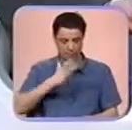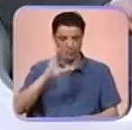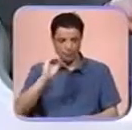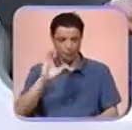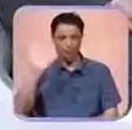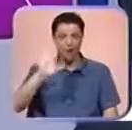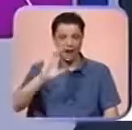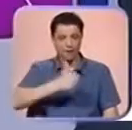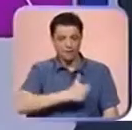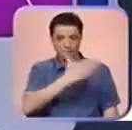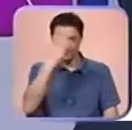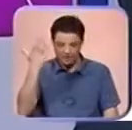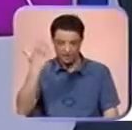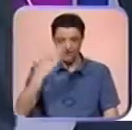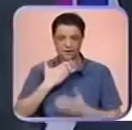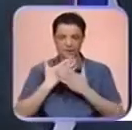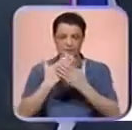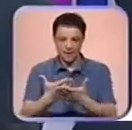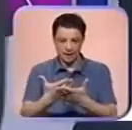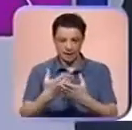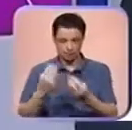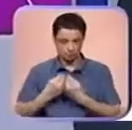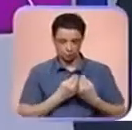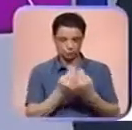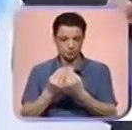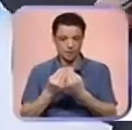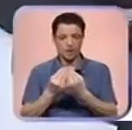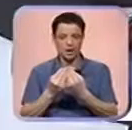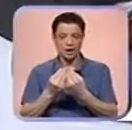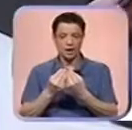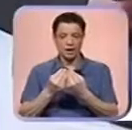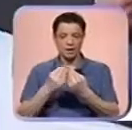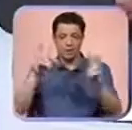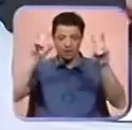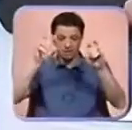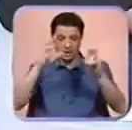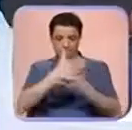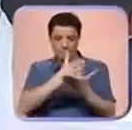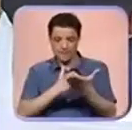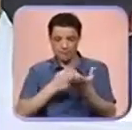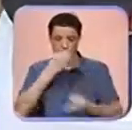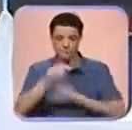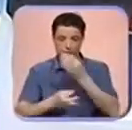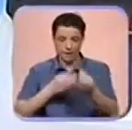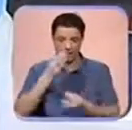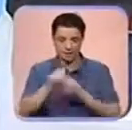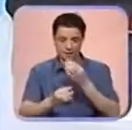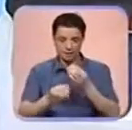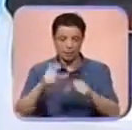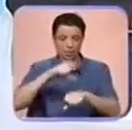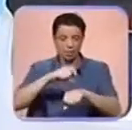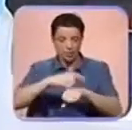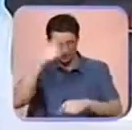Olá. Bom dia. Muito obrigado mais uma vez por juntar a nós. Ficámos com o tema a meio, não é? Falámos de todas as patologias